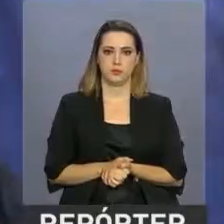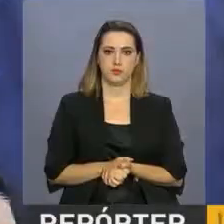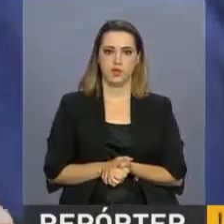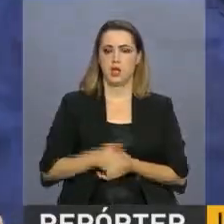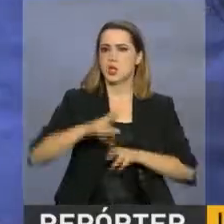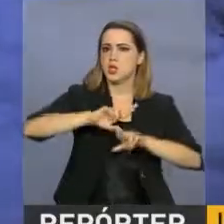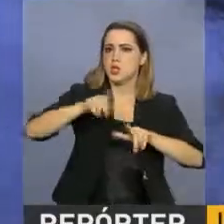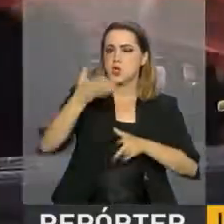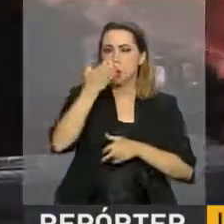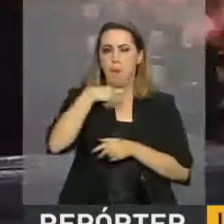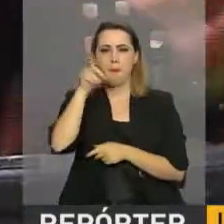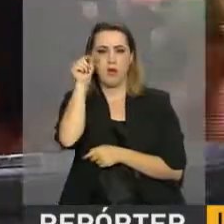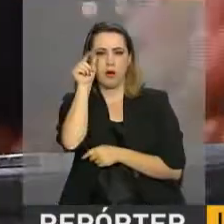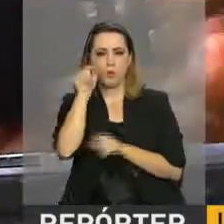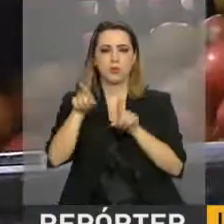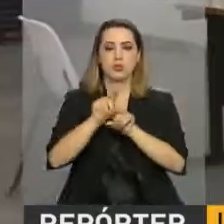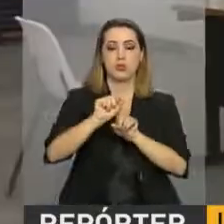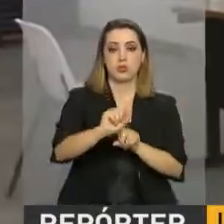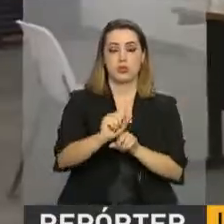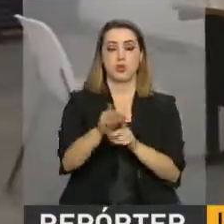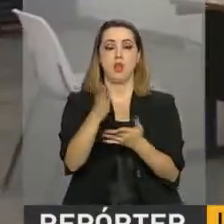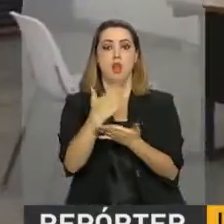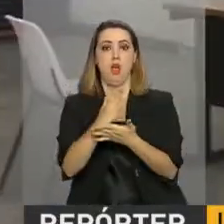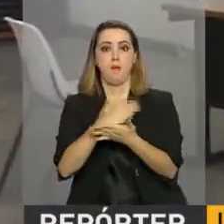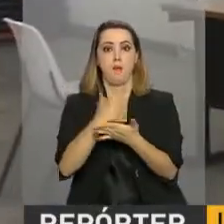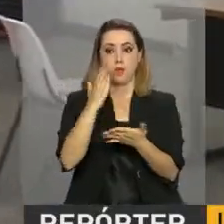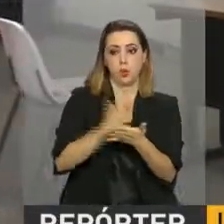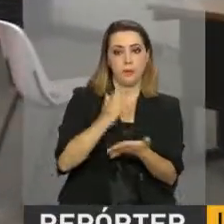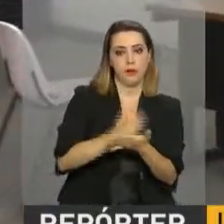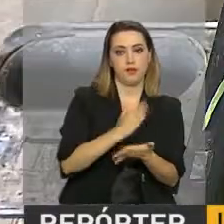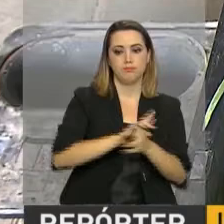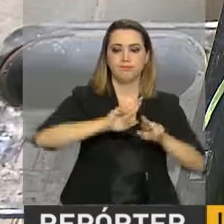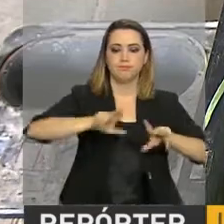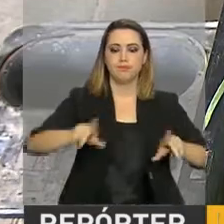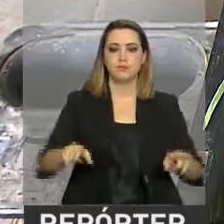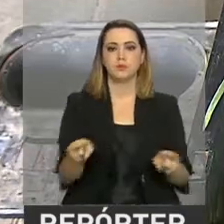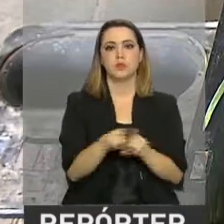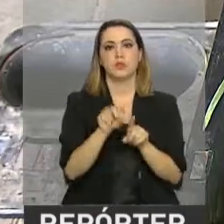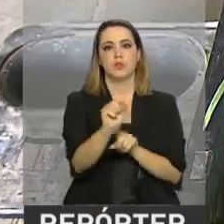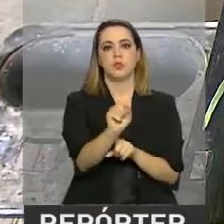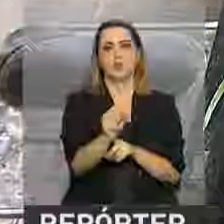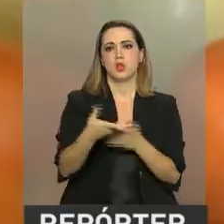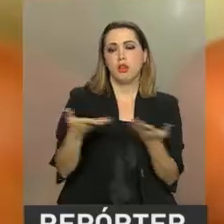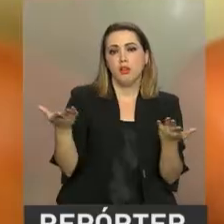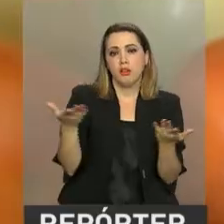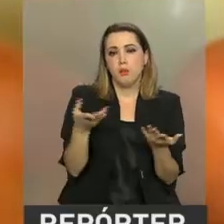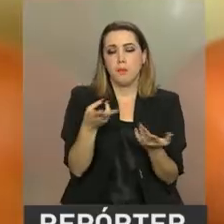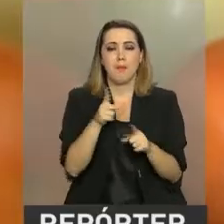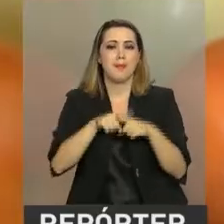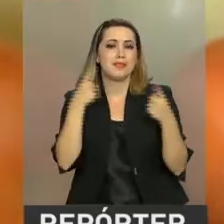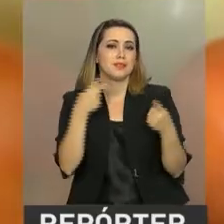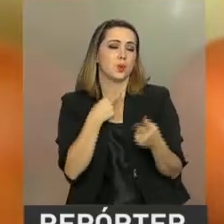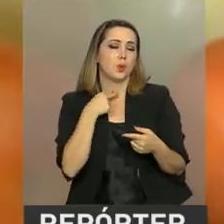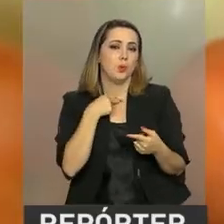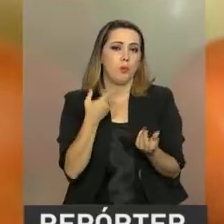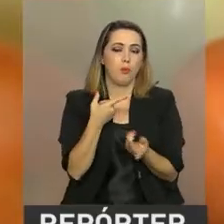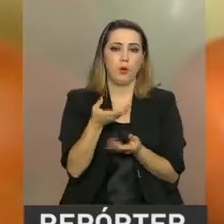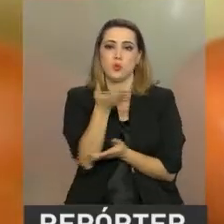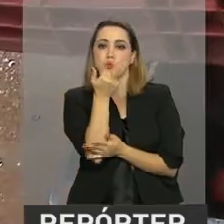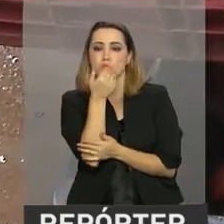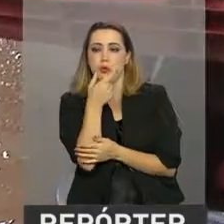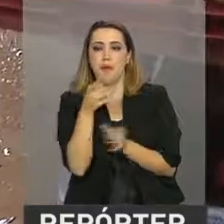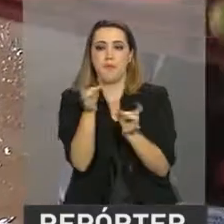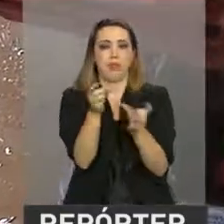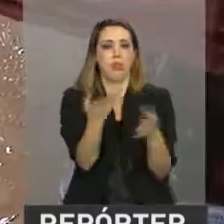maracujá, abobrinha e tomate. Alimentos que estão fora dos padrões para venda ganham um destino mais